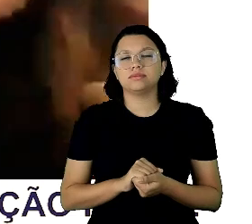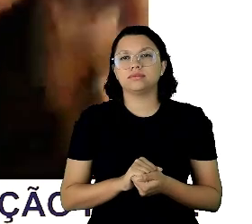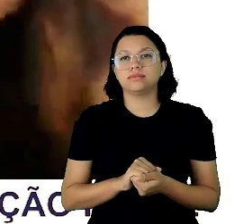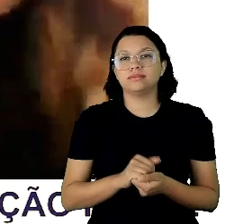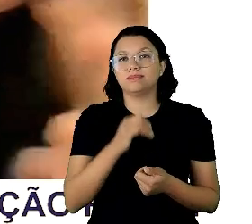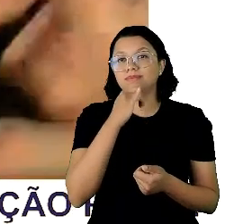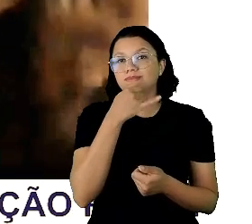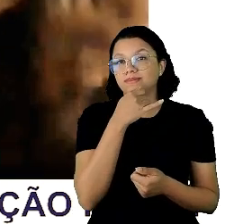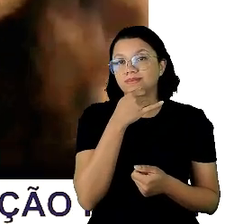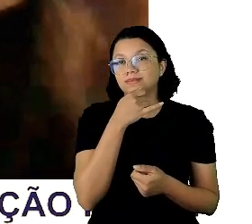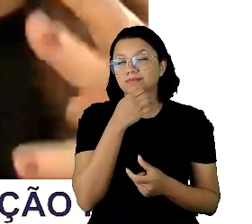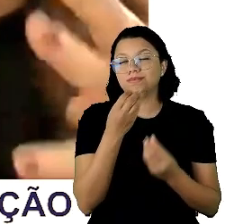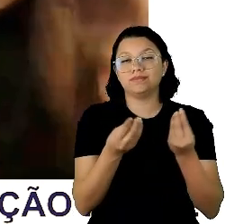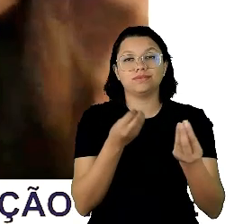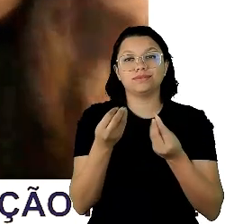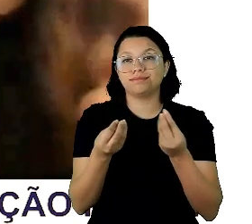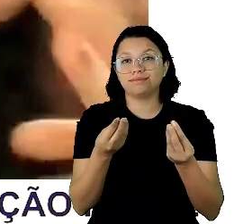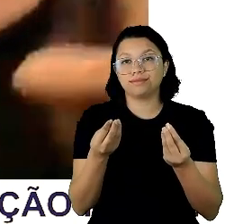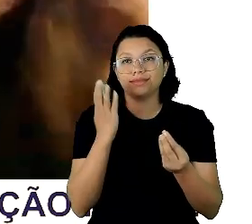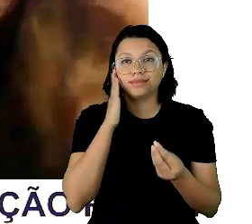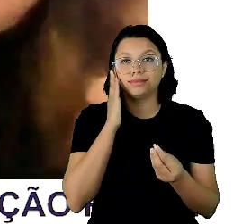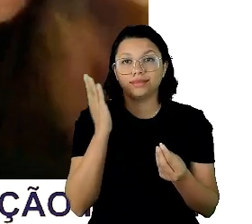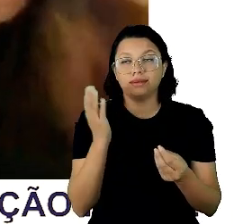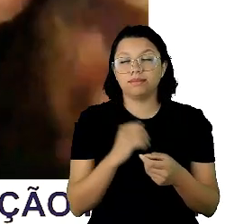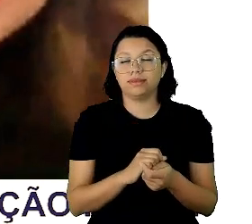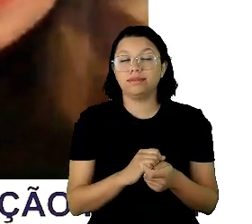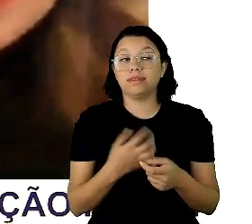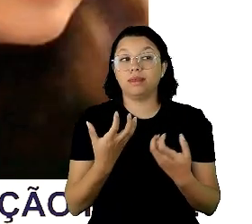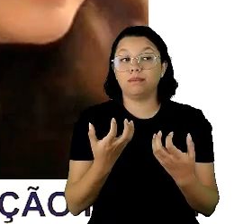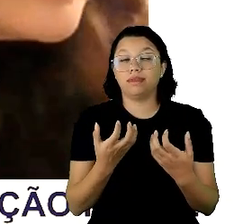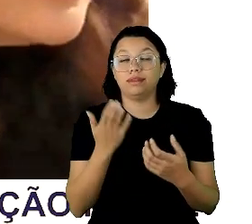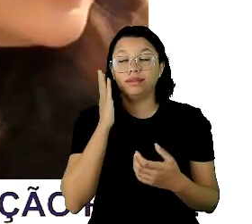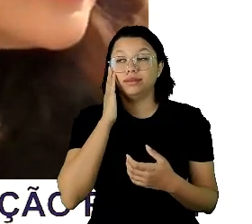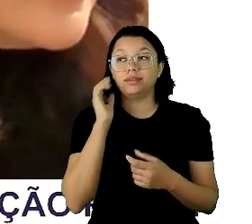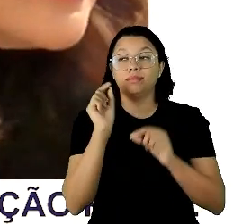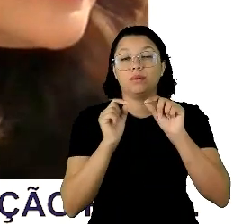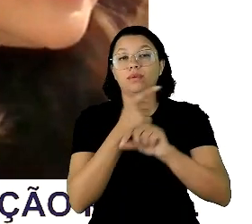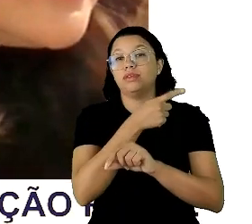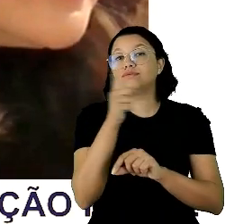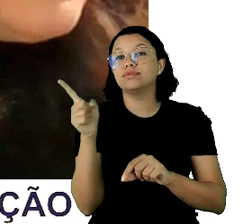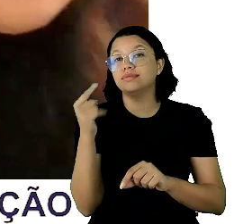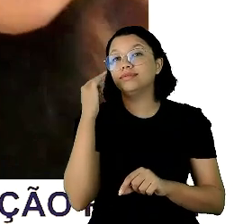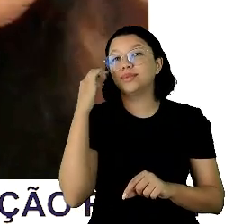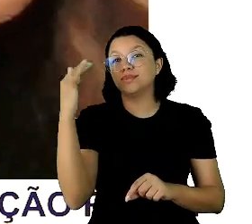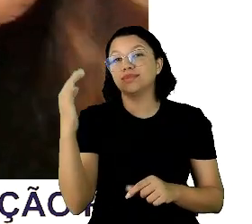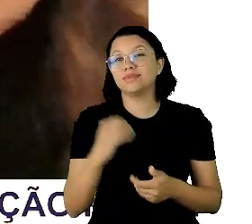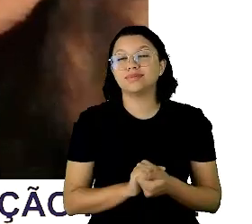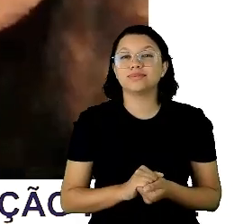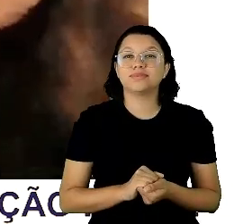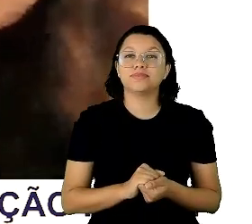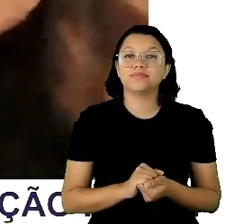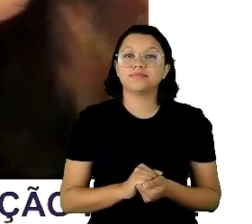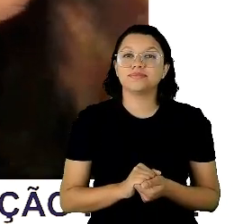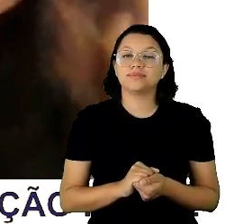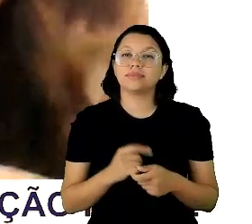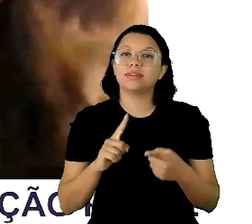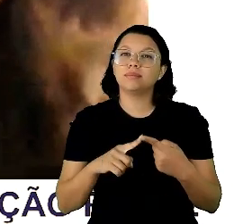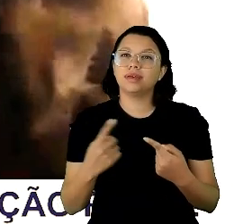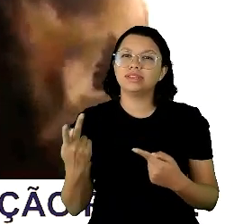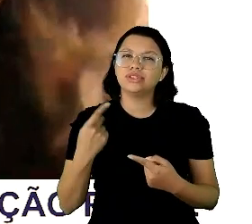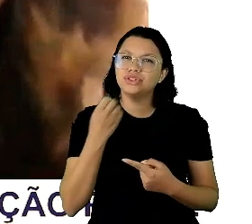Infelizmente não dá para eu interagir, porque se eu desse para interagir, eu queria saber o que vocês estão pensando. Mas a gente está bem nesse